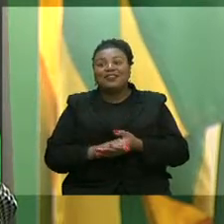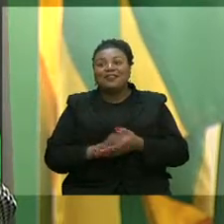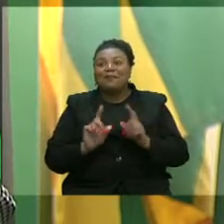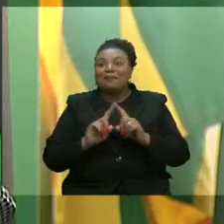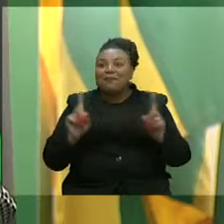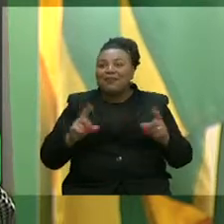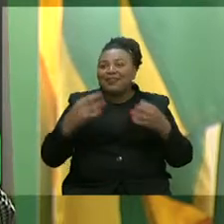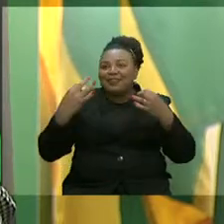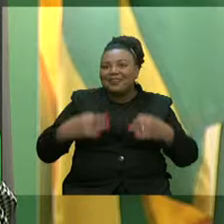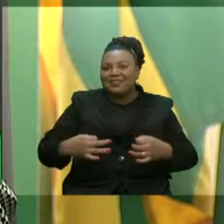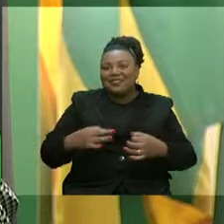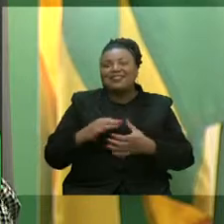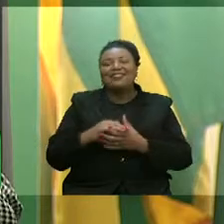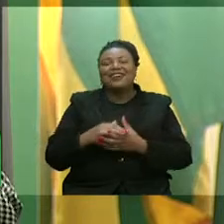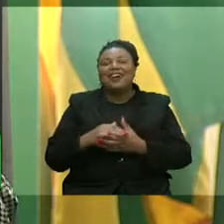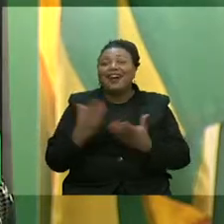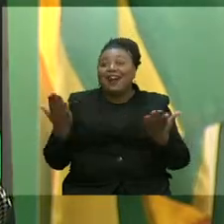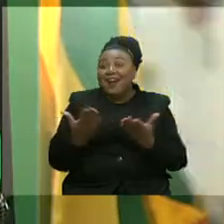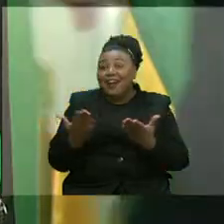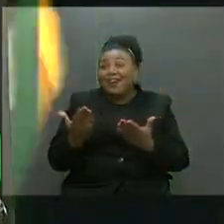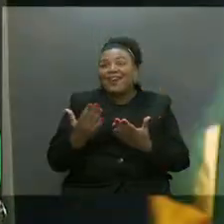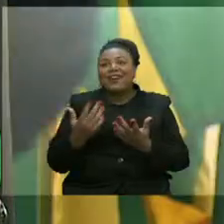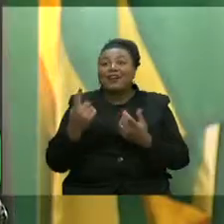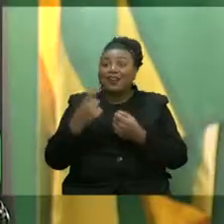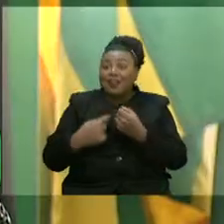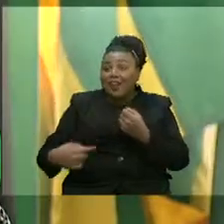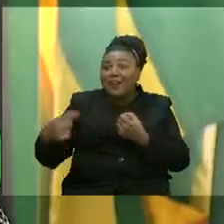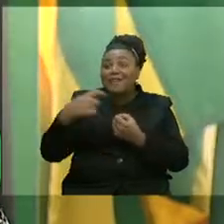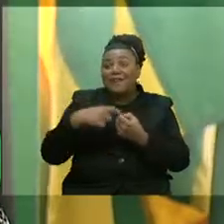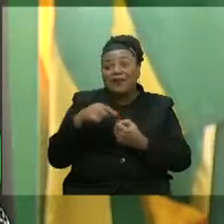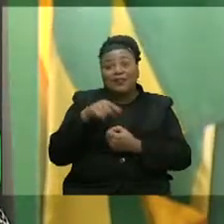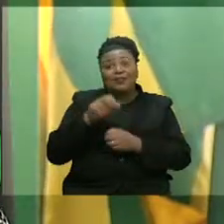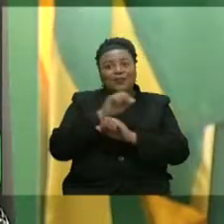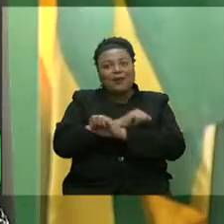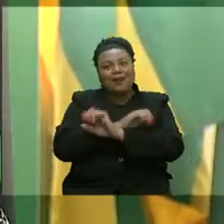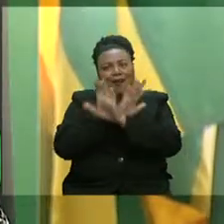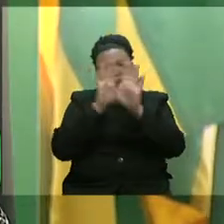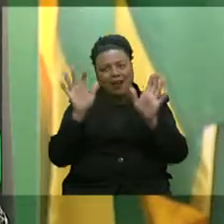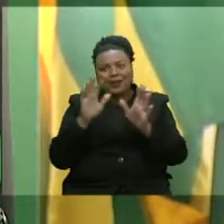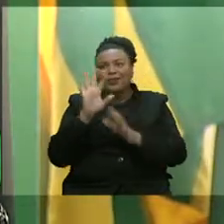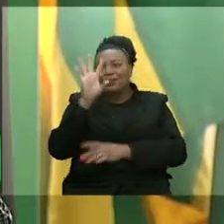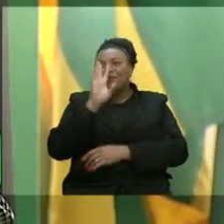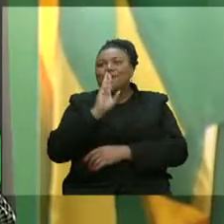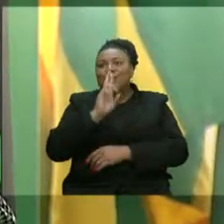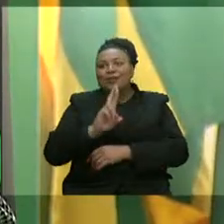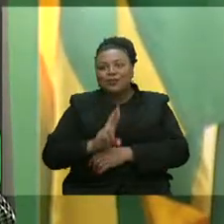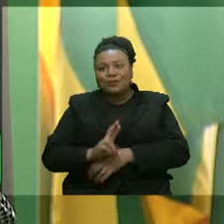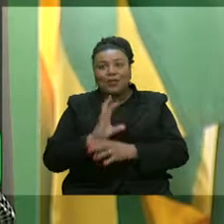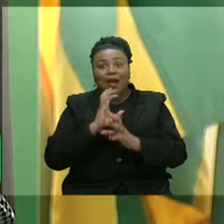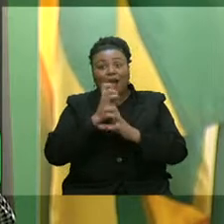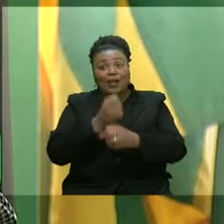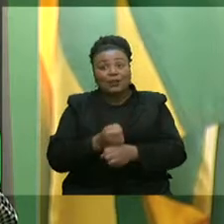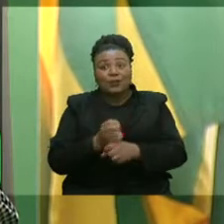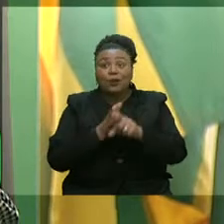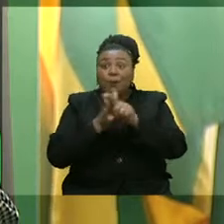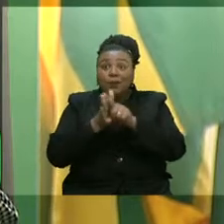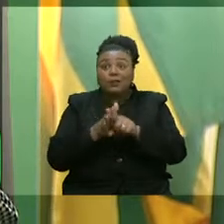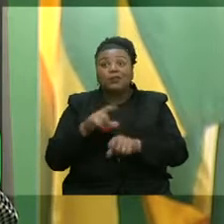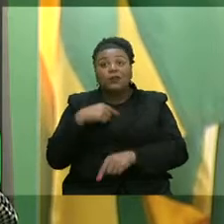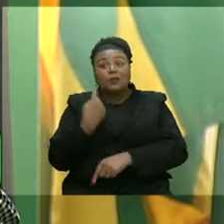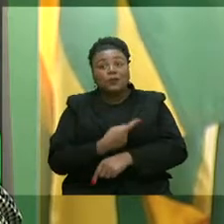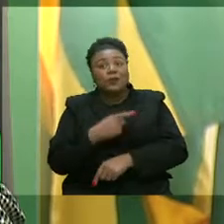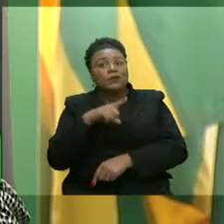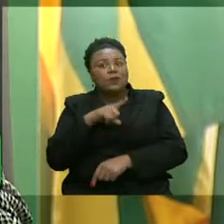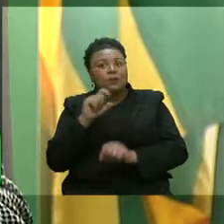mas certamente agora na retomada, e isso está muito claro no resultado da pesquisa, nós teremos